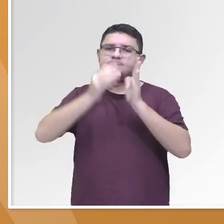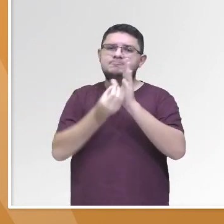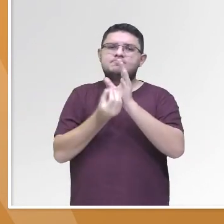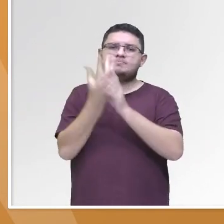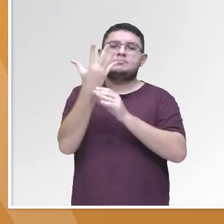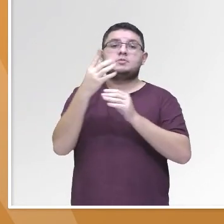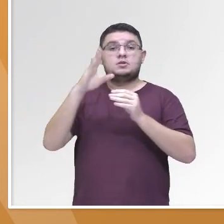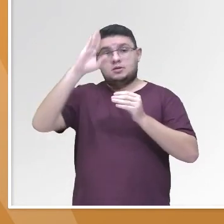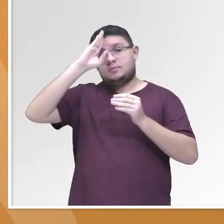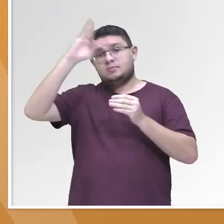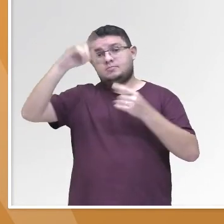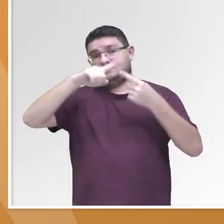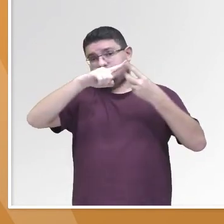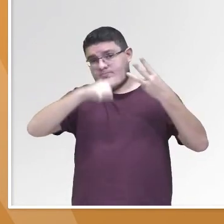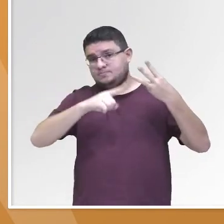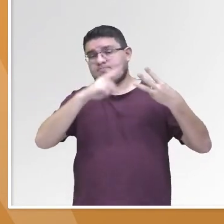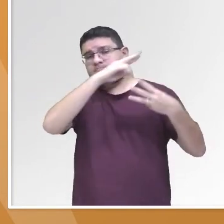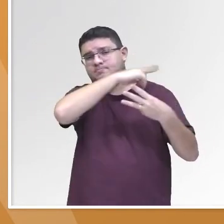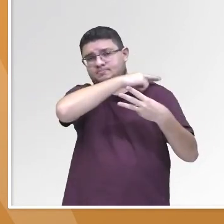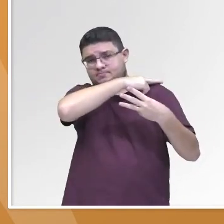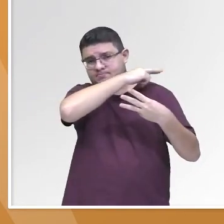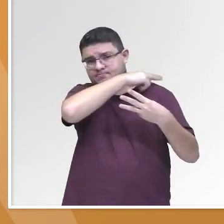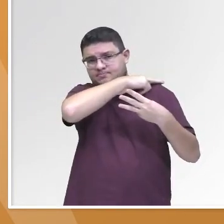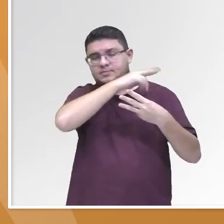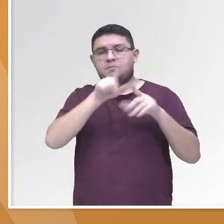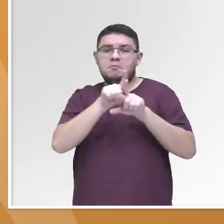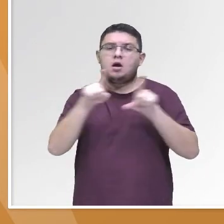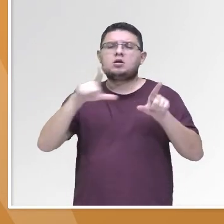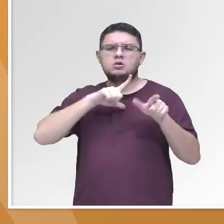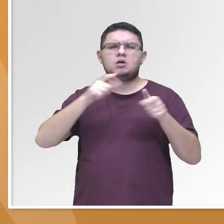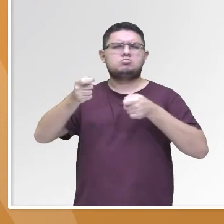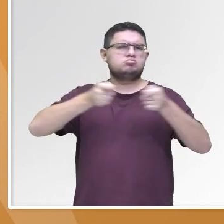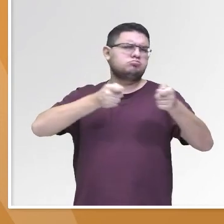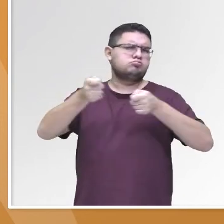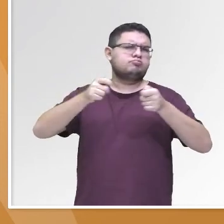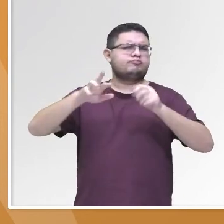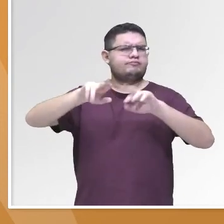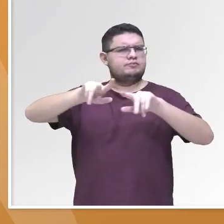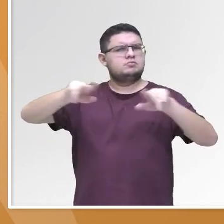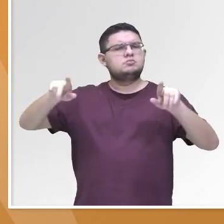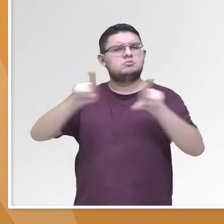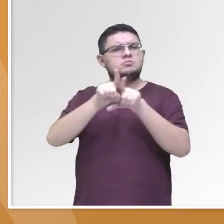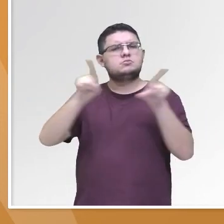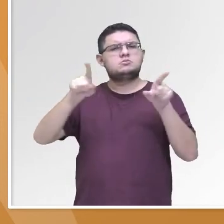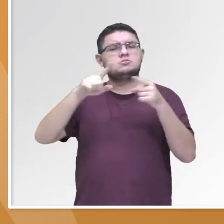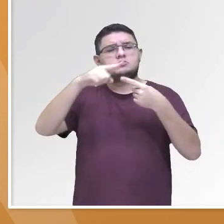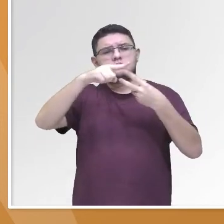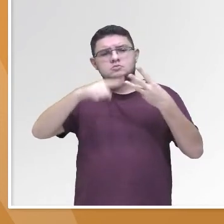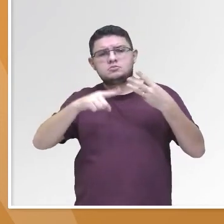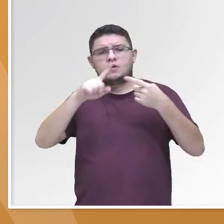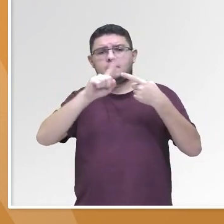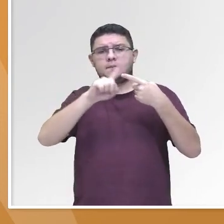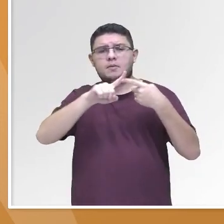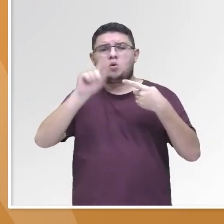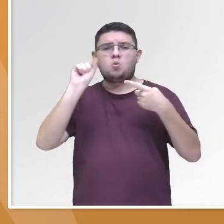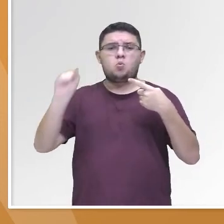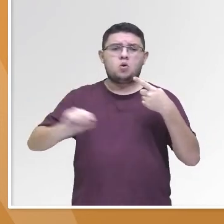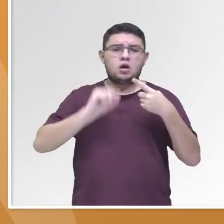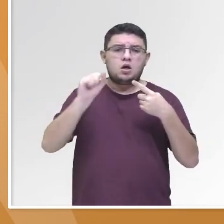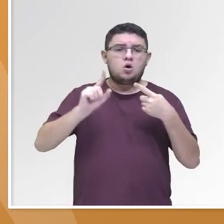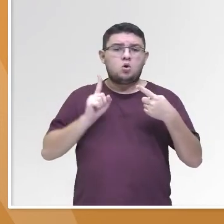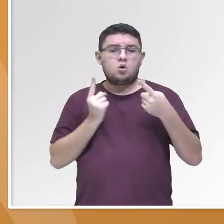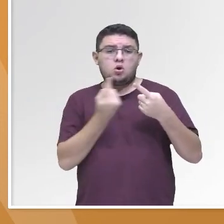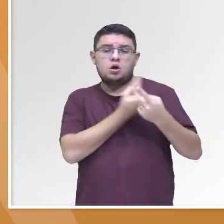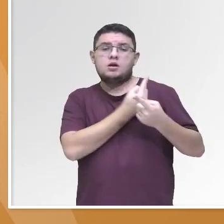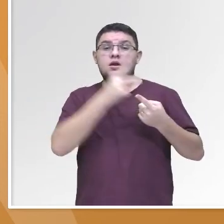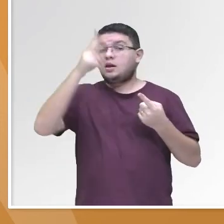é claro que a gente tem diversas outras ações, né? Primeiramente, nós precisamos aqui, olha, reconhecer